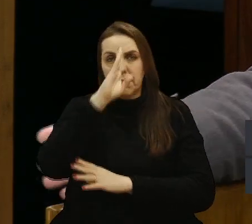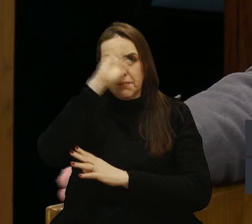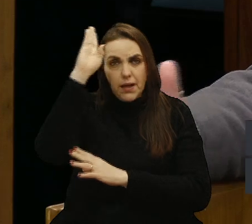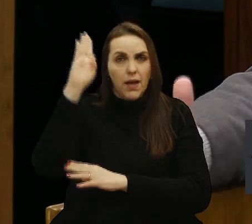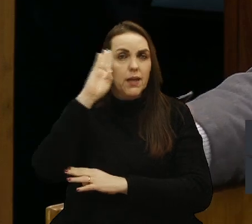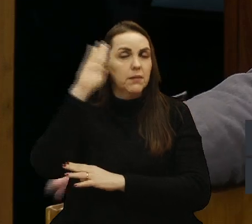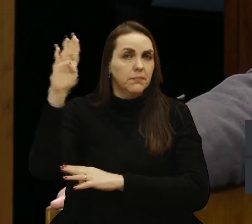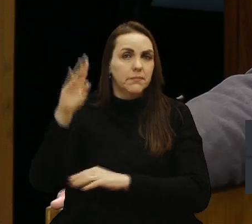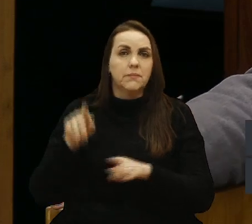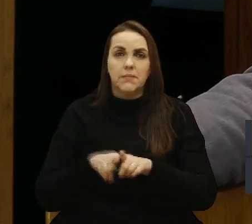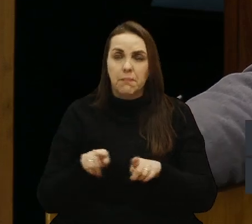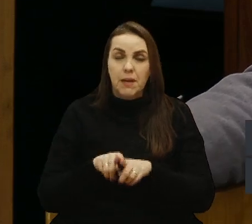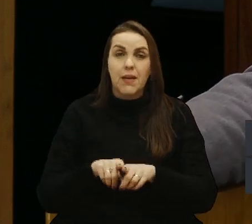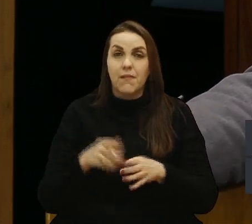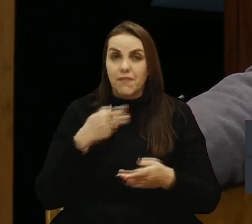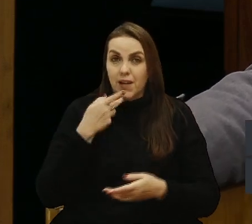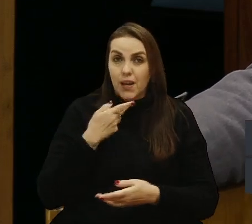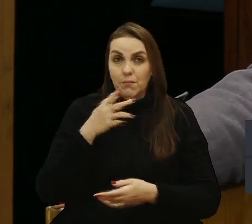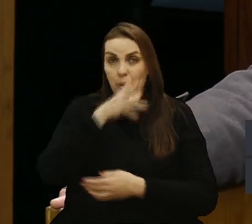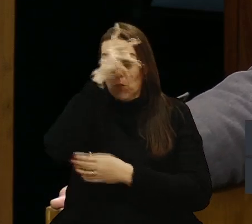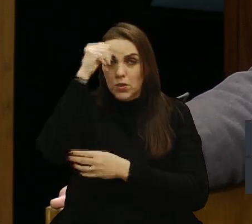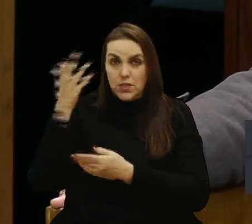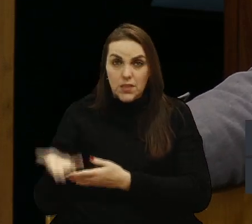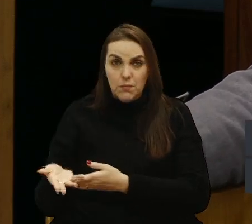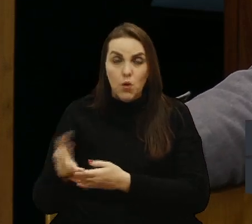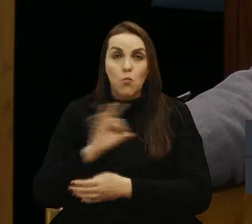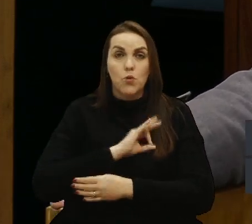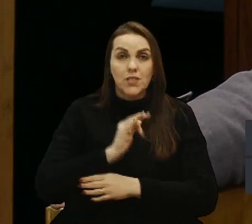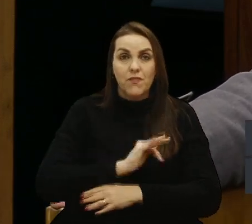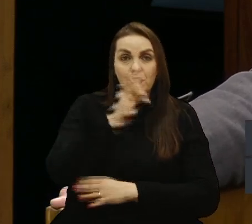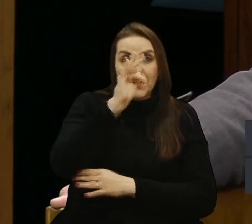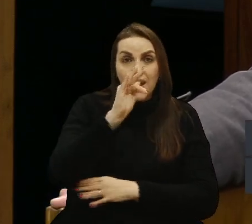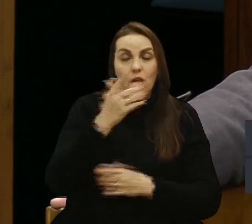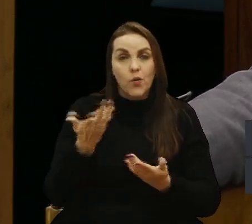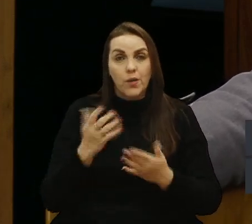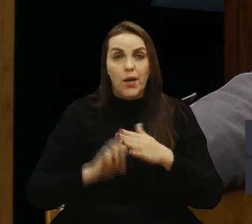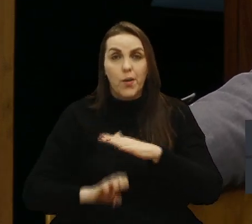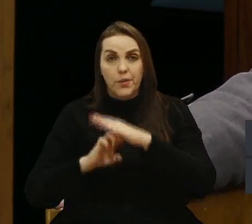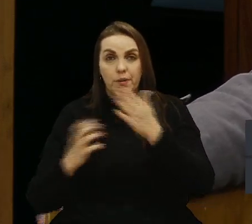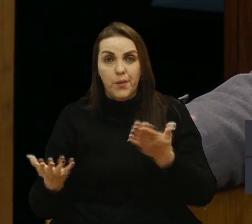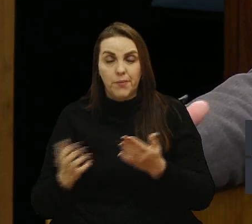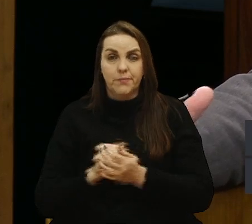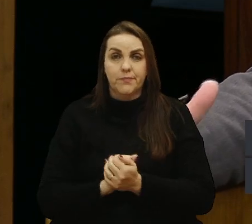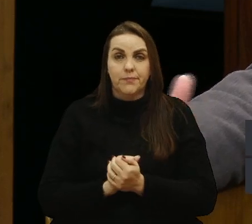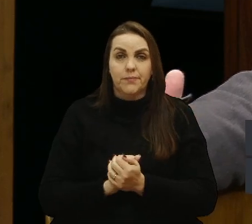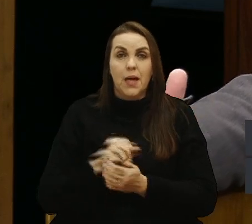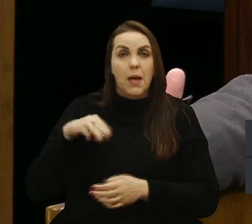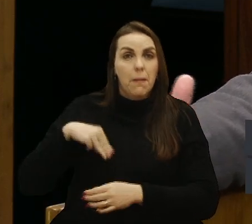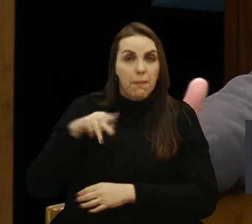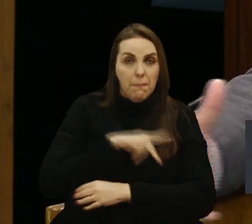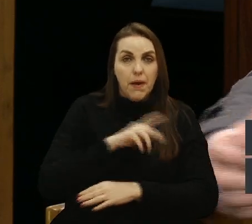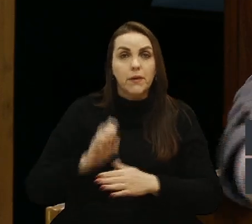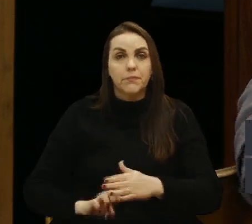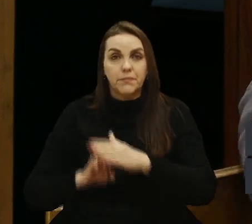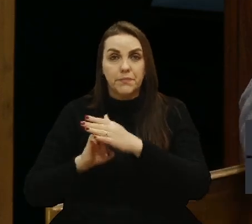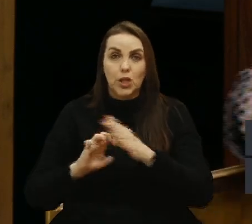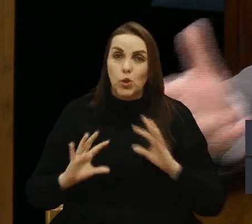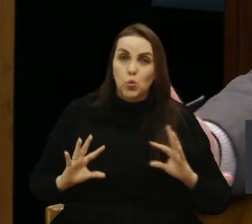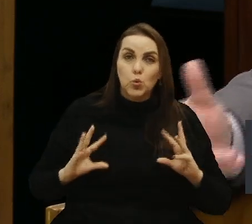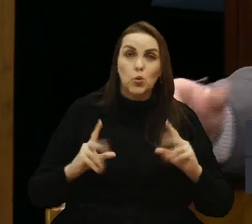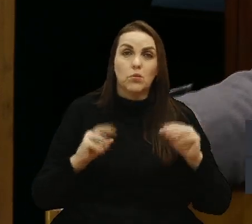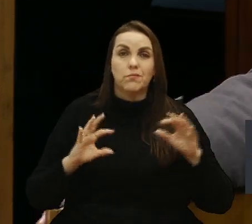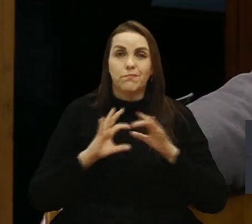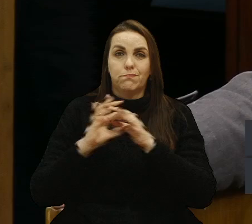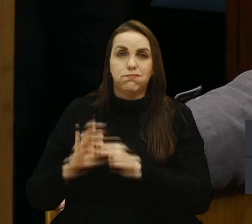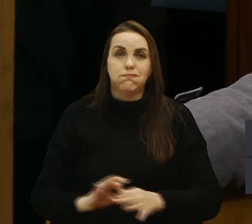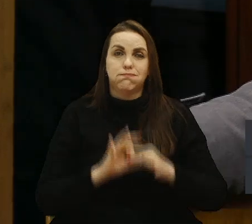de Guarda Municipal, é município. Falamos de Polícia Federal, estamos falando de União. Ministério Público, falamos de União. Então, é uma integração. Quando falamos de